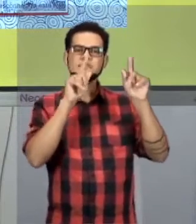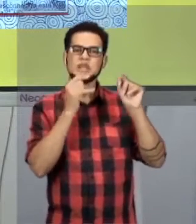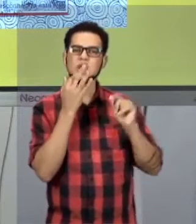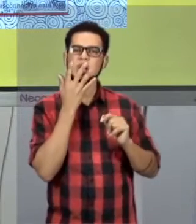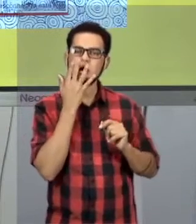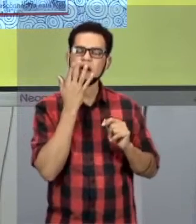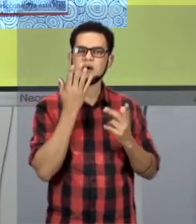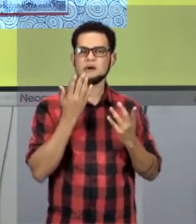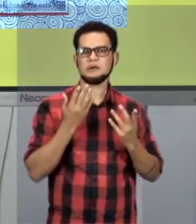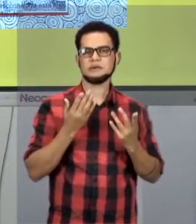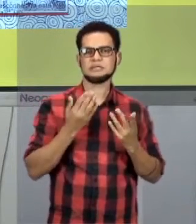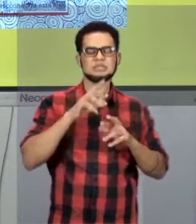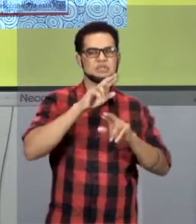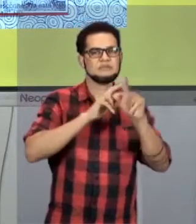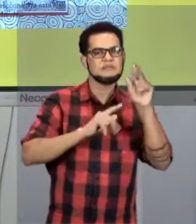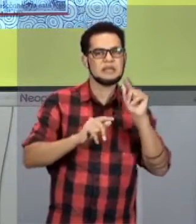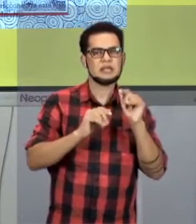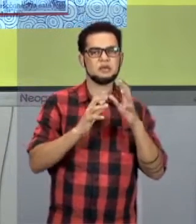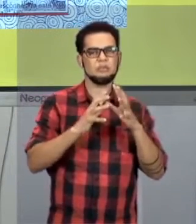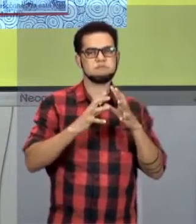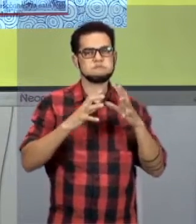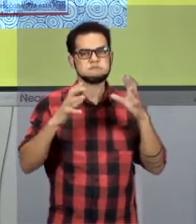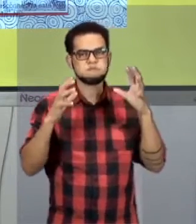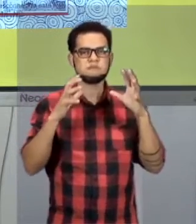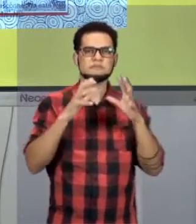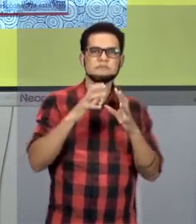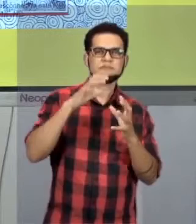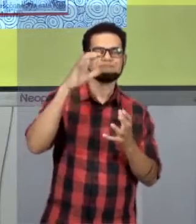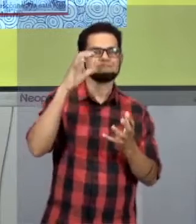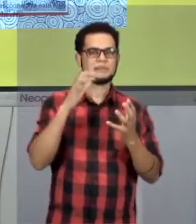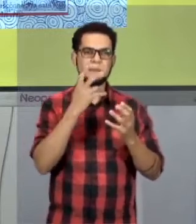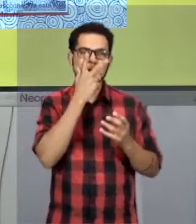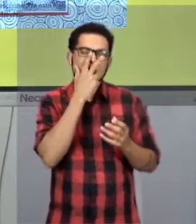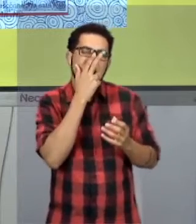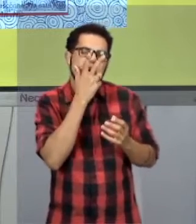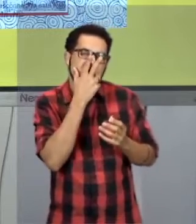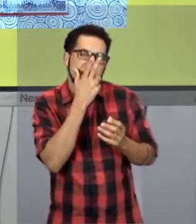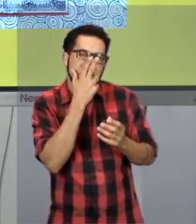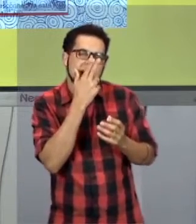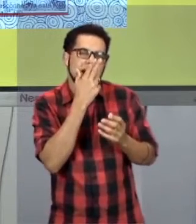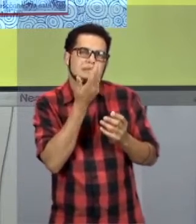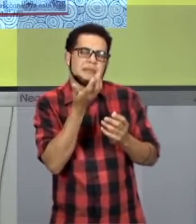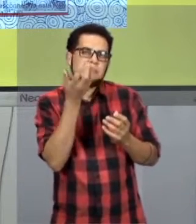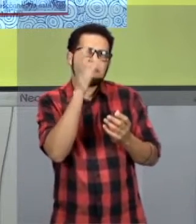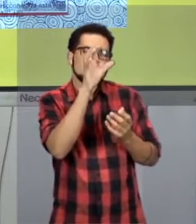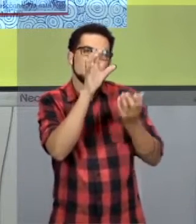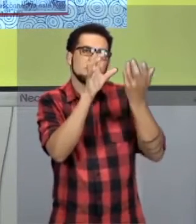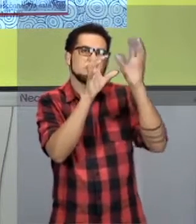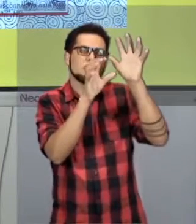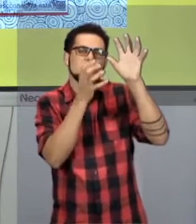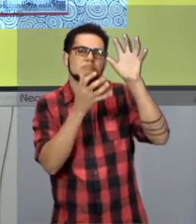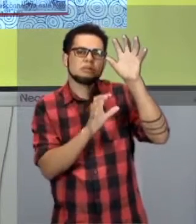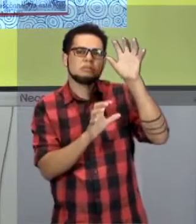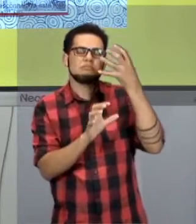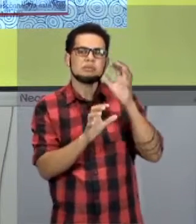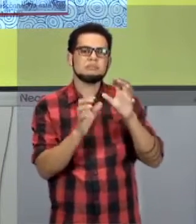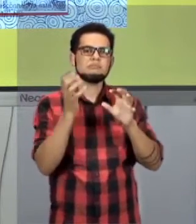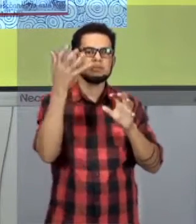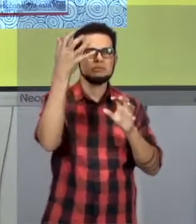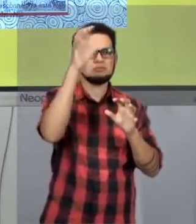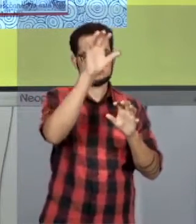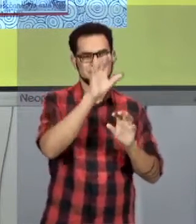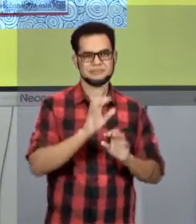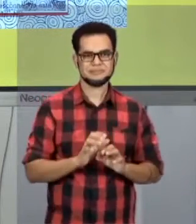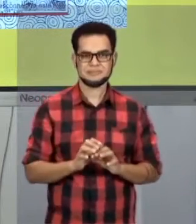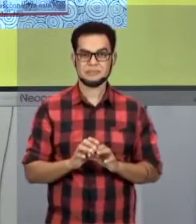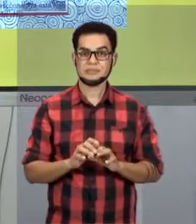cores, diferentes volumes em uma imagem através dessa sobreposição de linhas. A gente, não